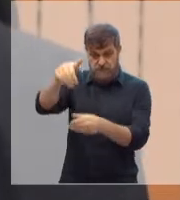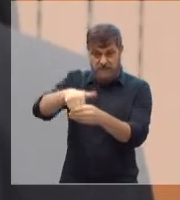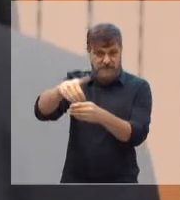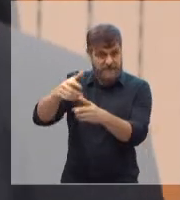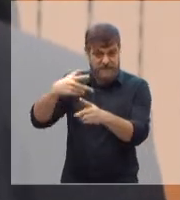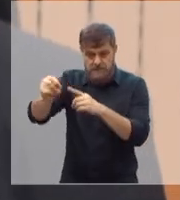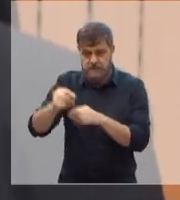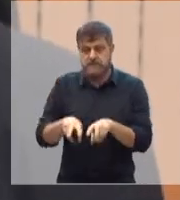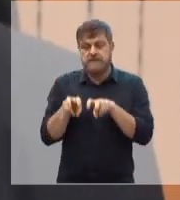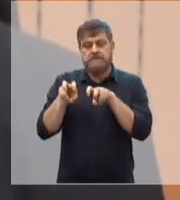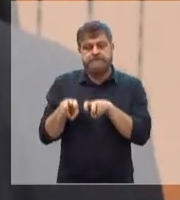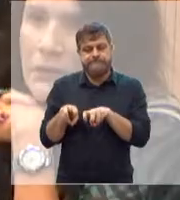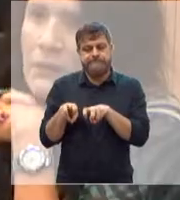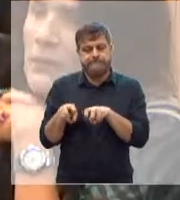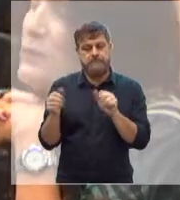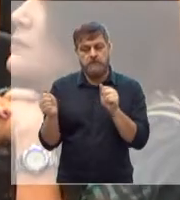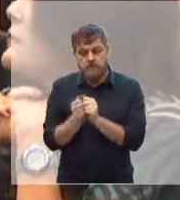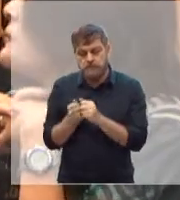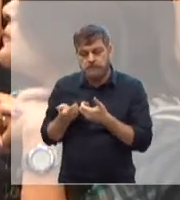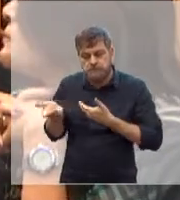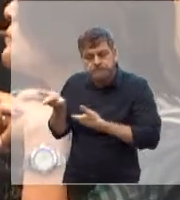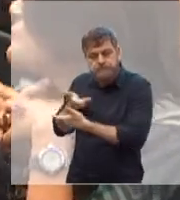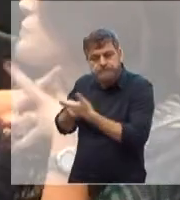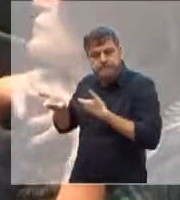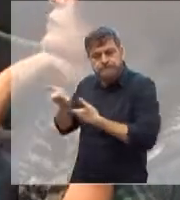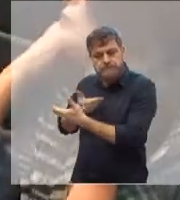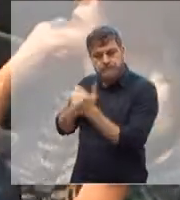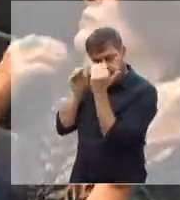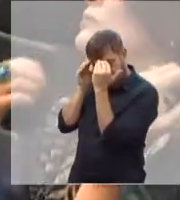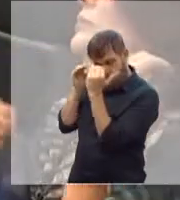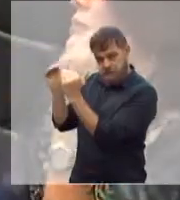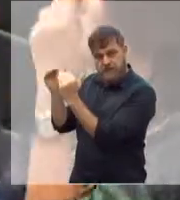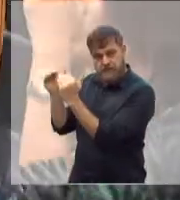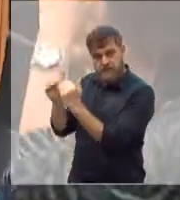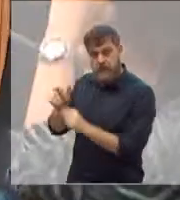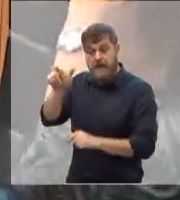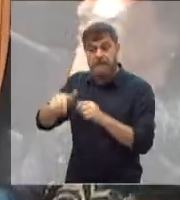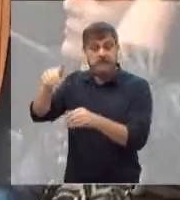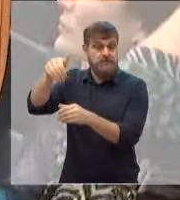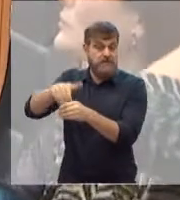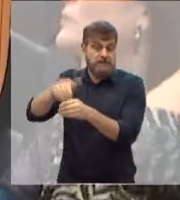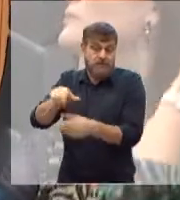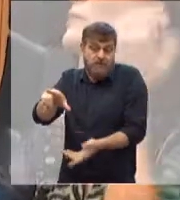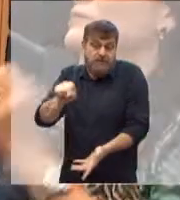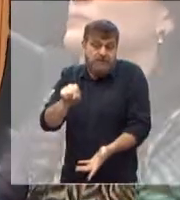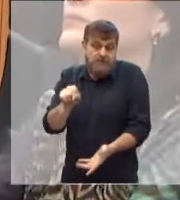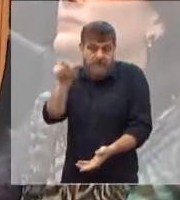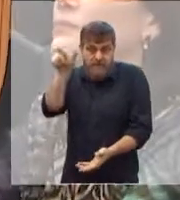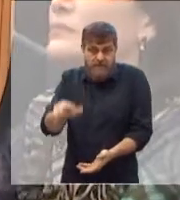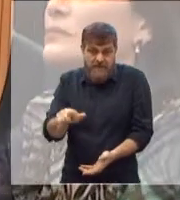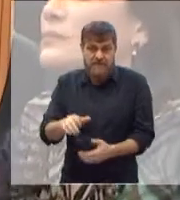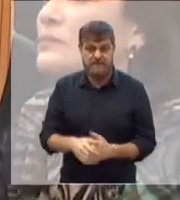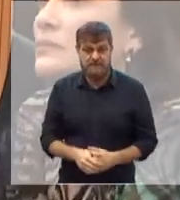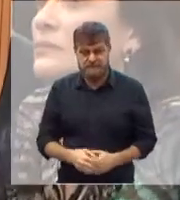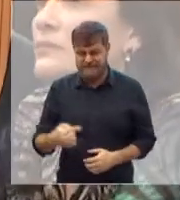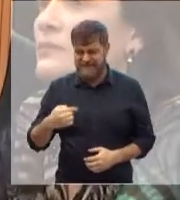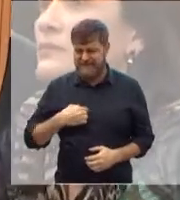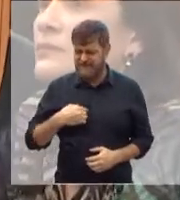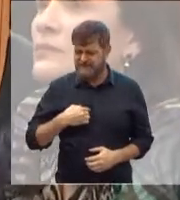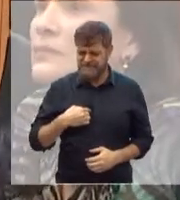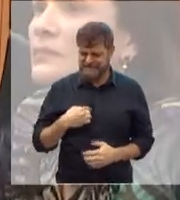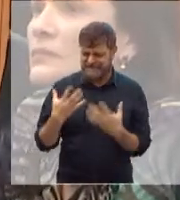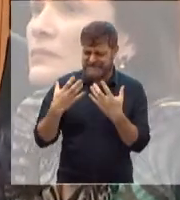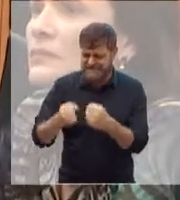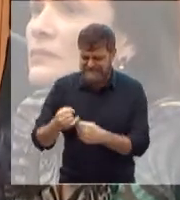aquela pessoa for eleita, você tem que sentar com ela e ouvir o que ela tem que dizer e respeitar os eleitores que ela representa, mesmo